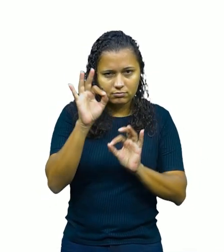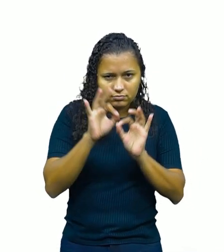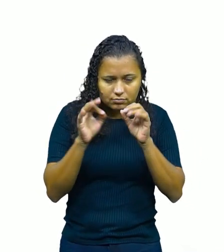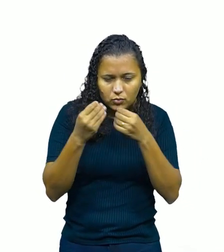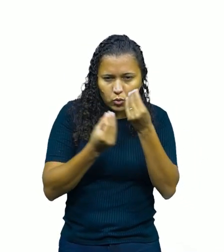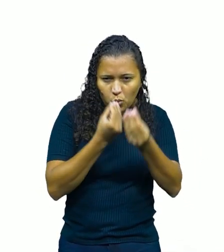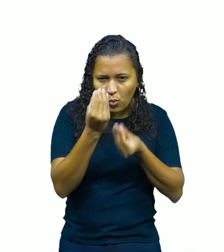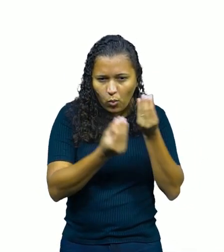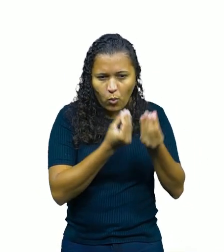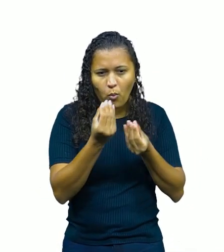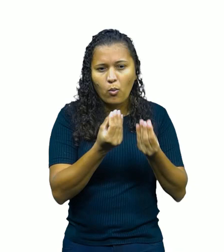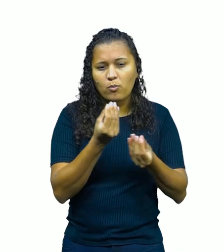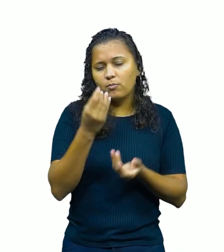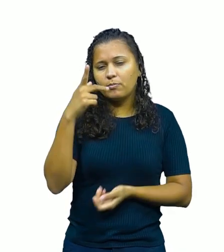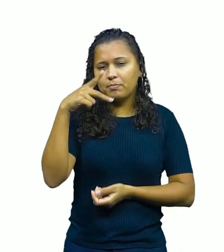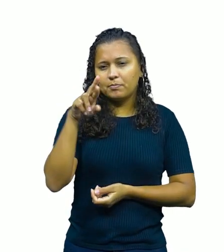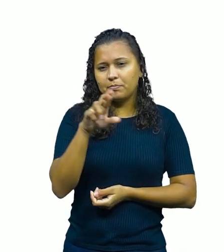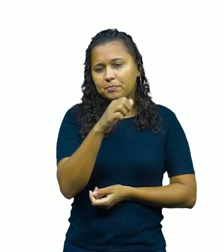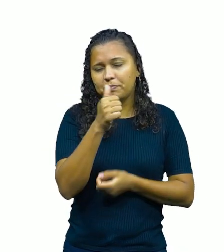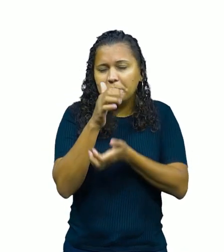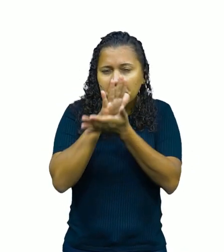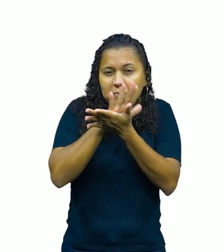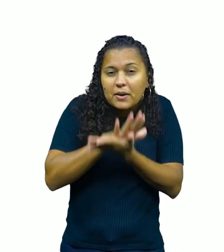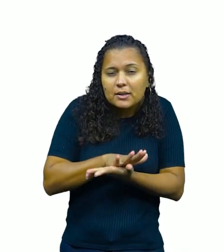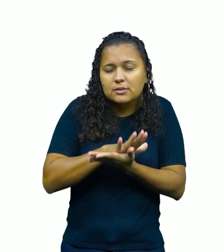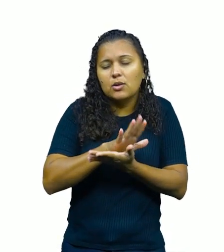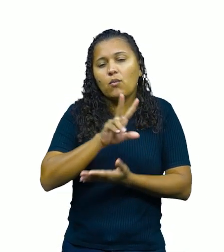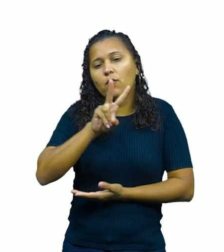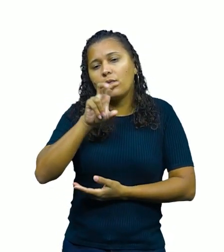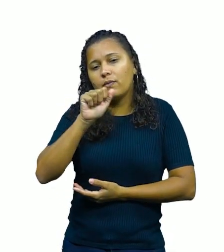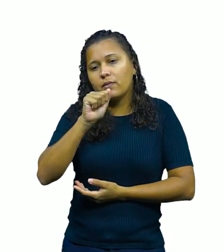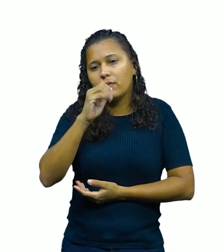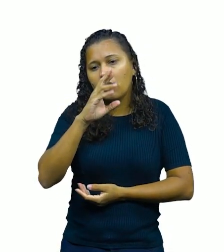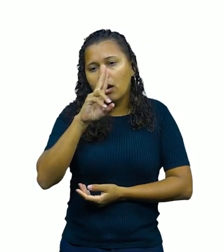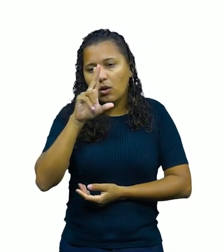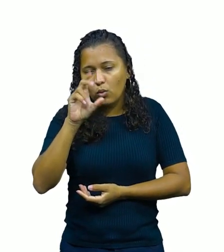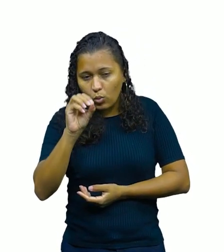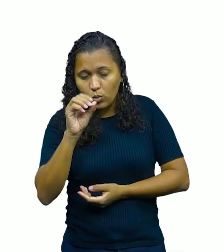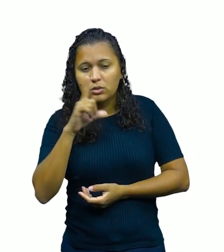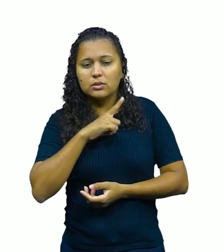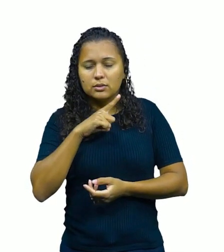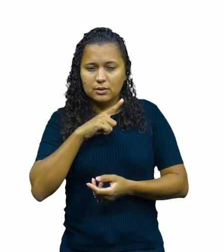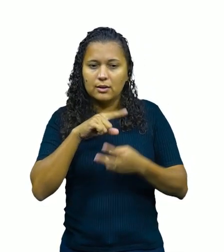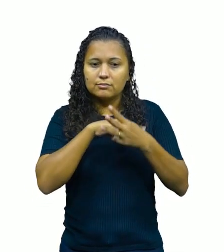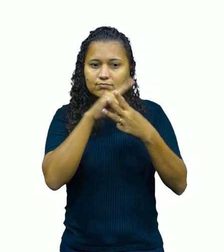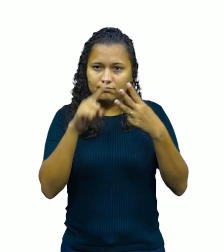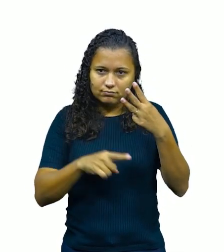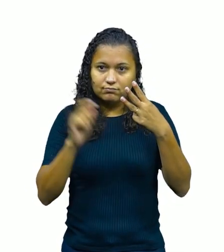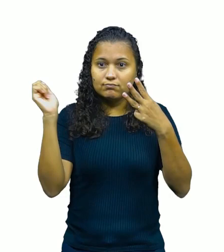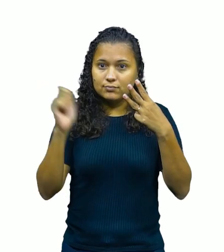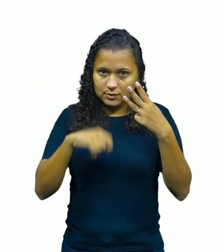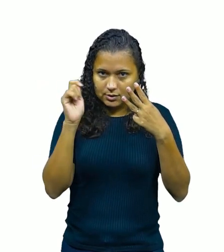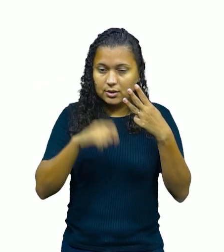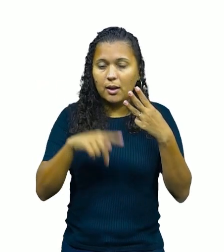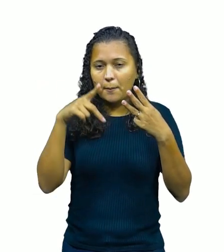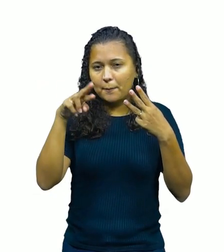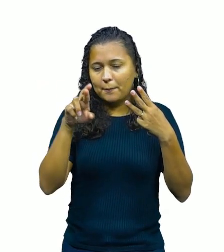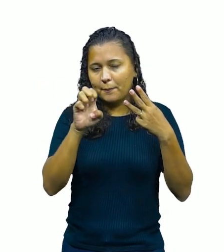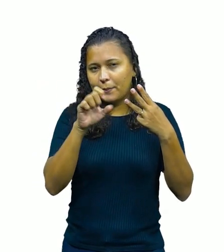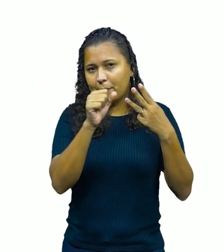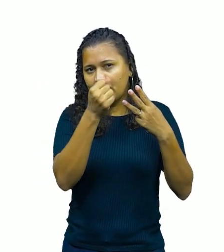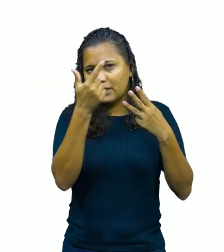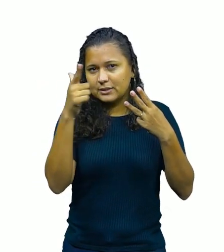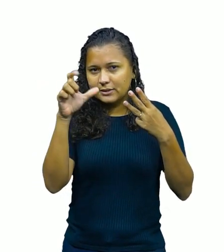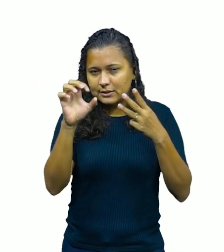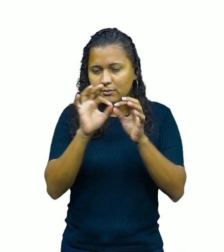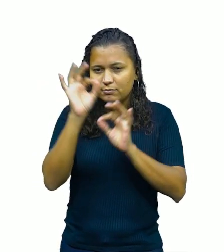de pressão e vácuo. De modo que temos 3 grupos de instrumentos com os quais podemos medir essa pressão. Então,